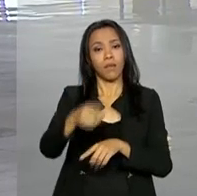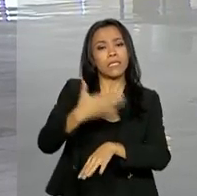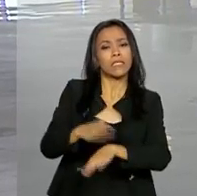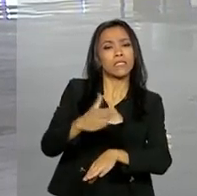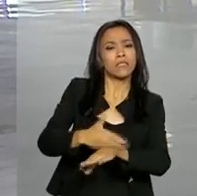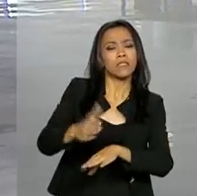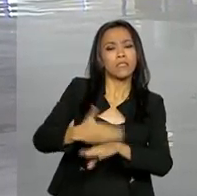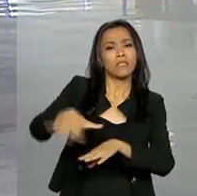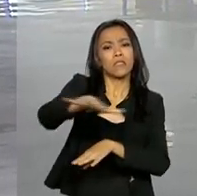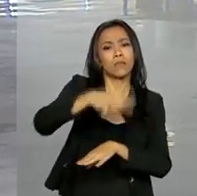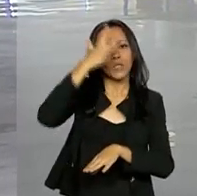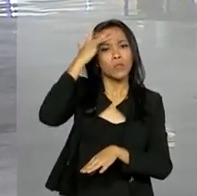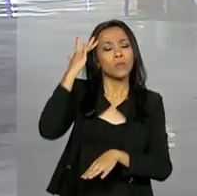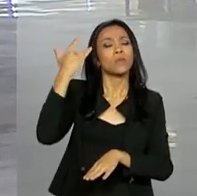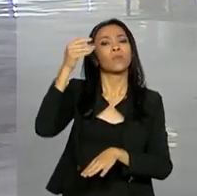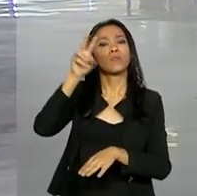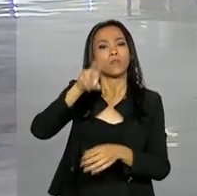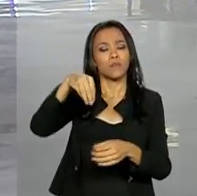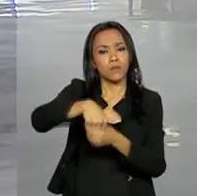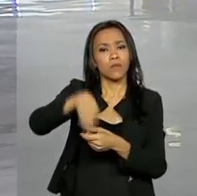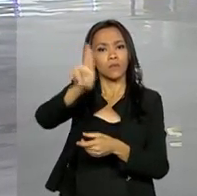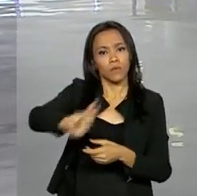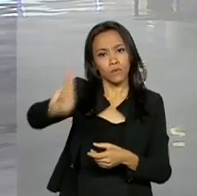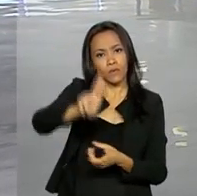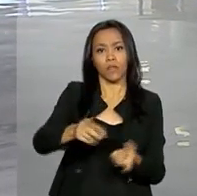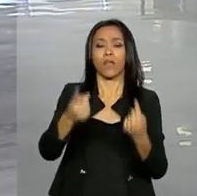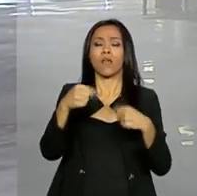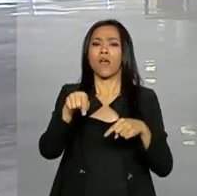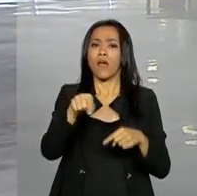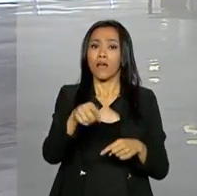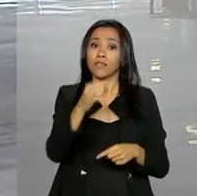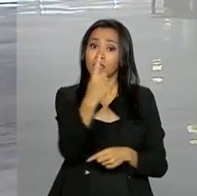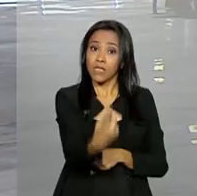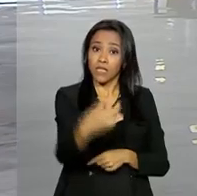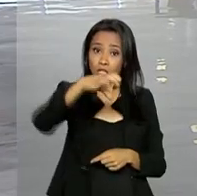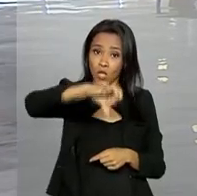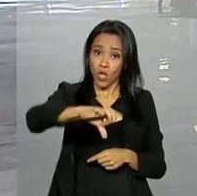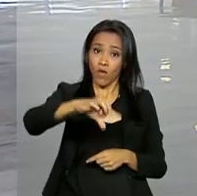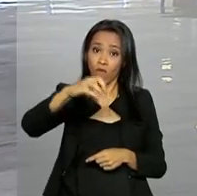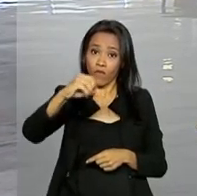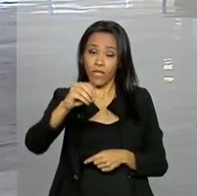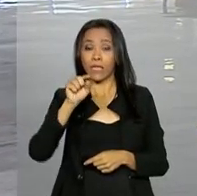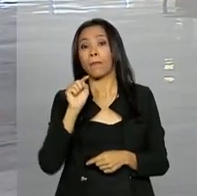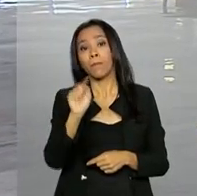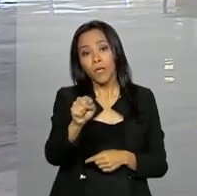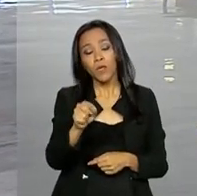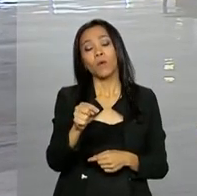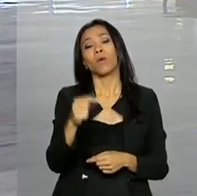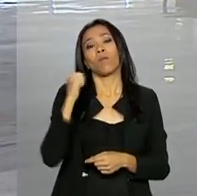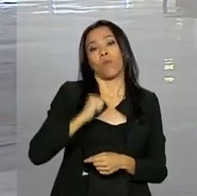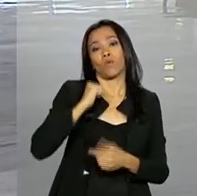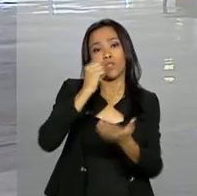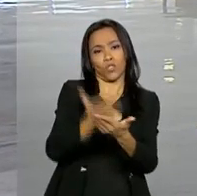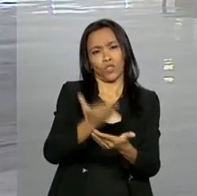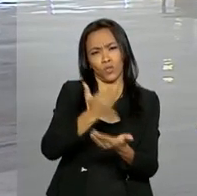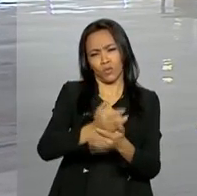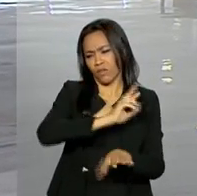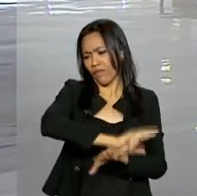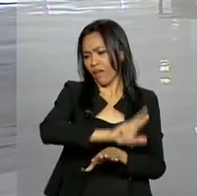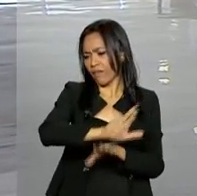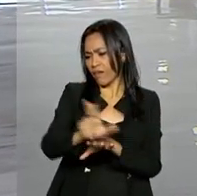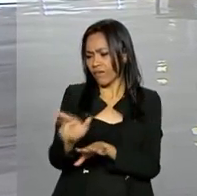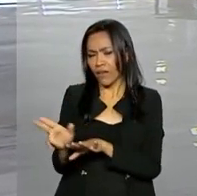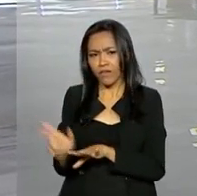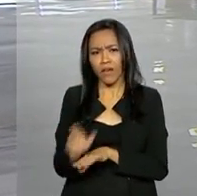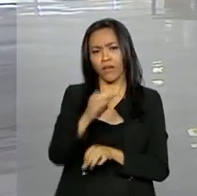e falou vai servir para custear em aproximadamente 190 mil bolsas de estudos em diversas modalidades aí